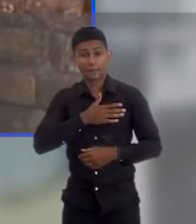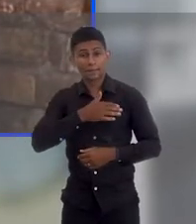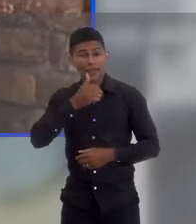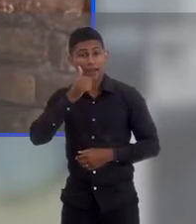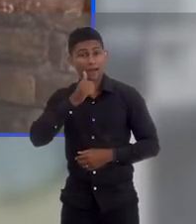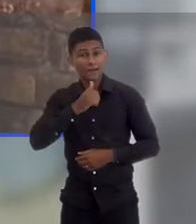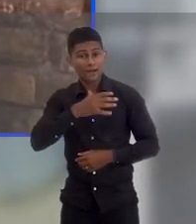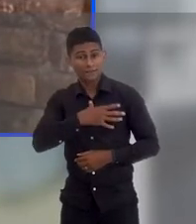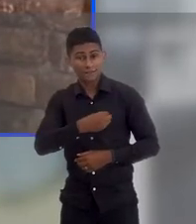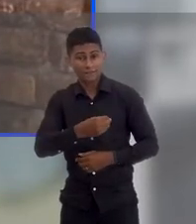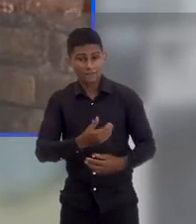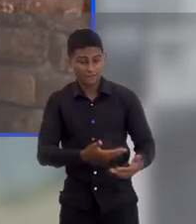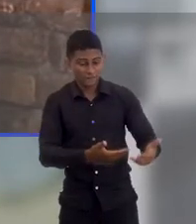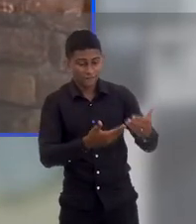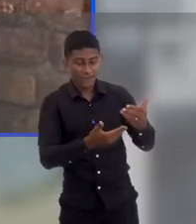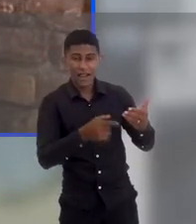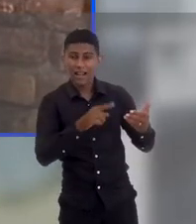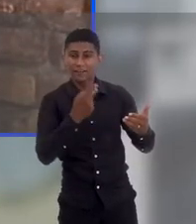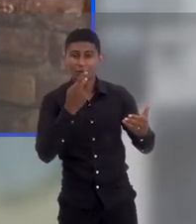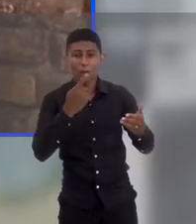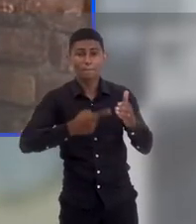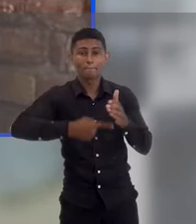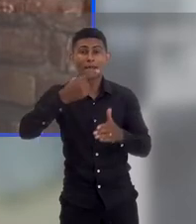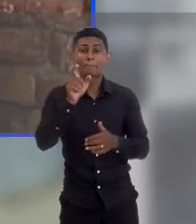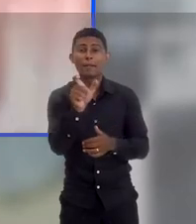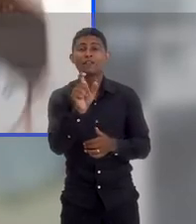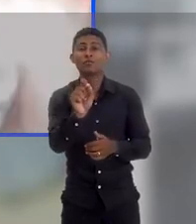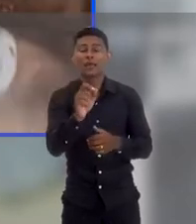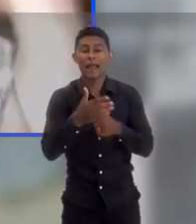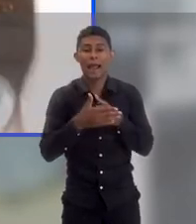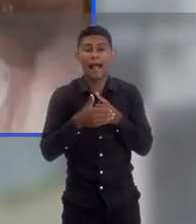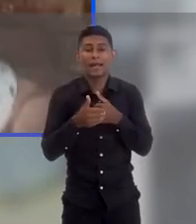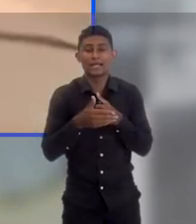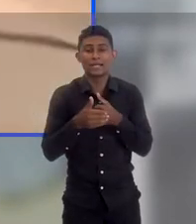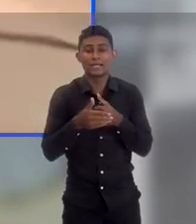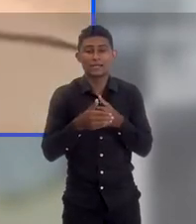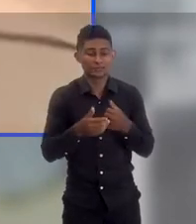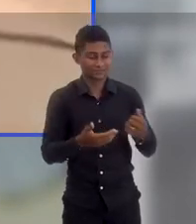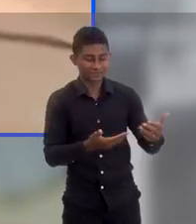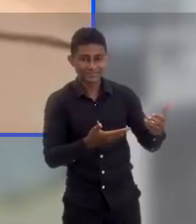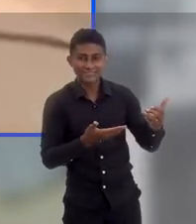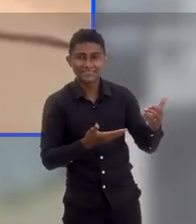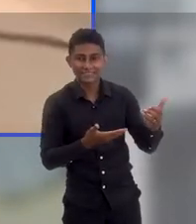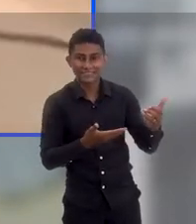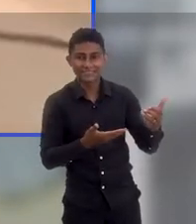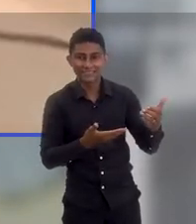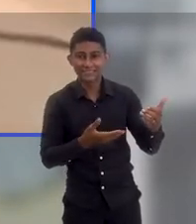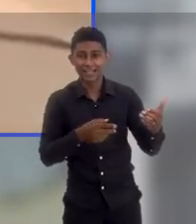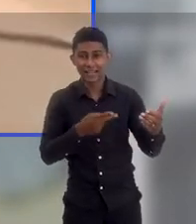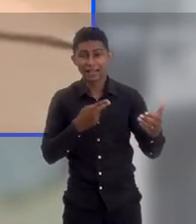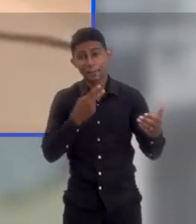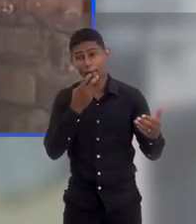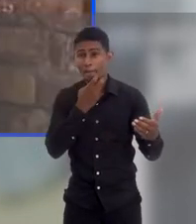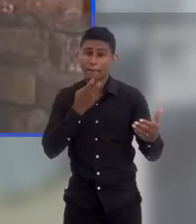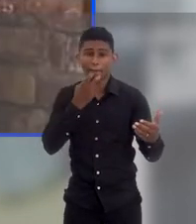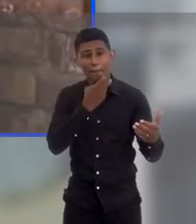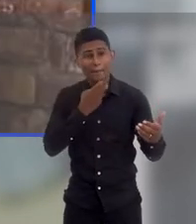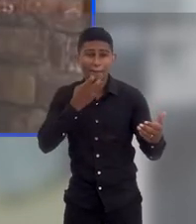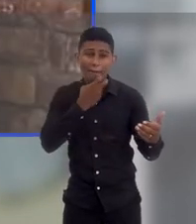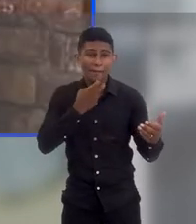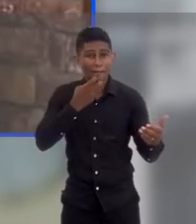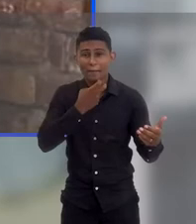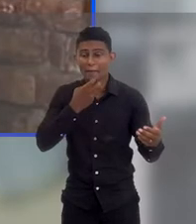palavra que minha filha falou foi carinho. A gente fala carinho, filha, carinho, quando ela bate em alguma coisa, Carinho, antes de papai e carinho. mamãe, tá falando sério?